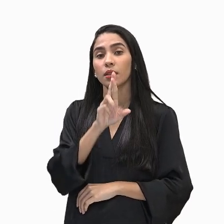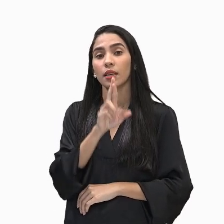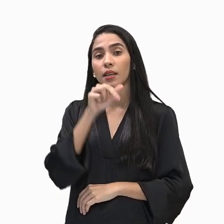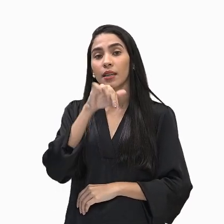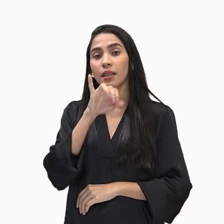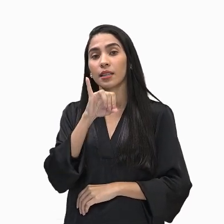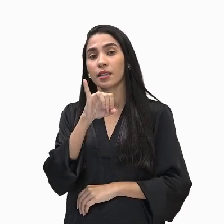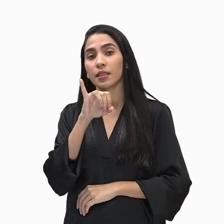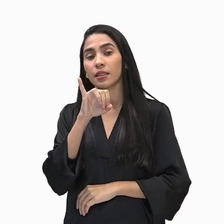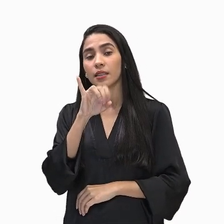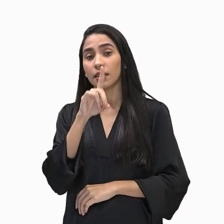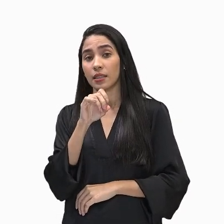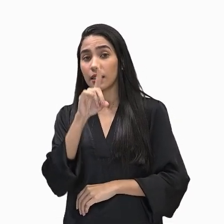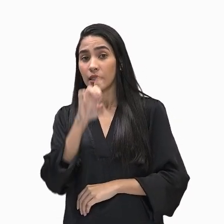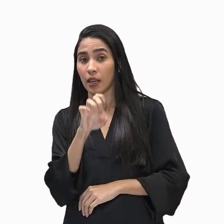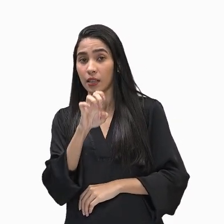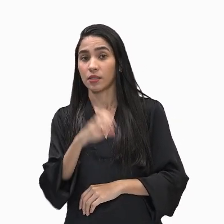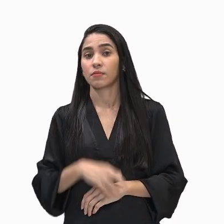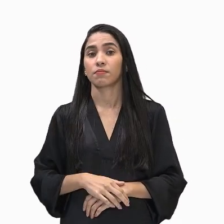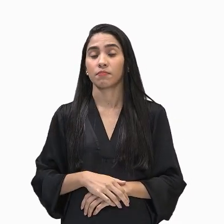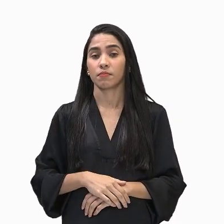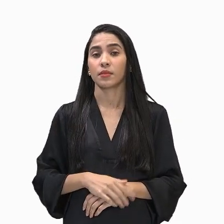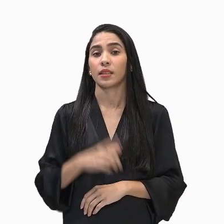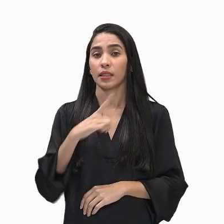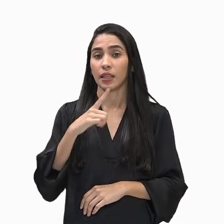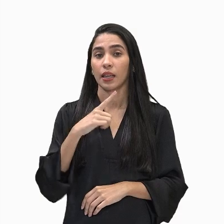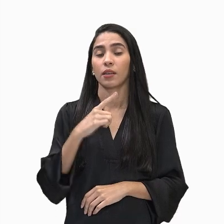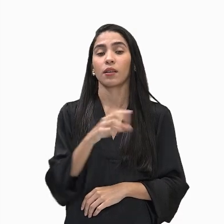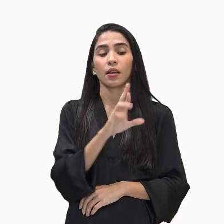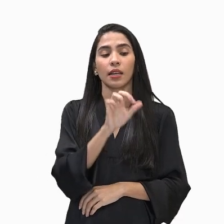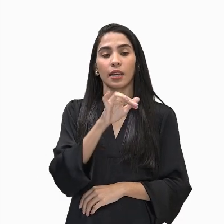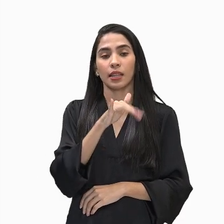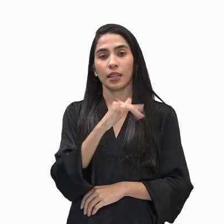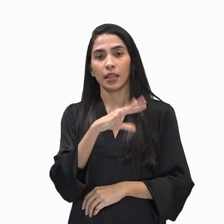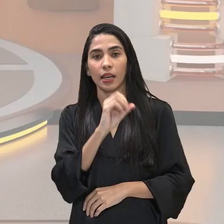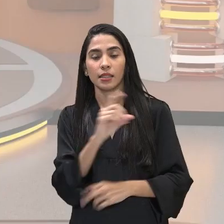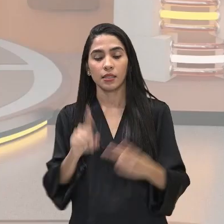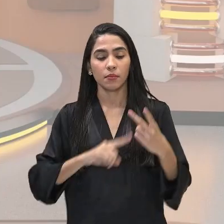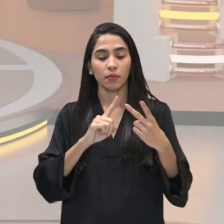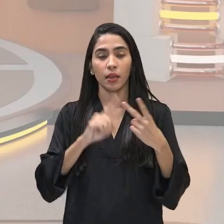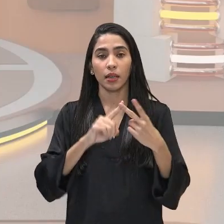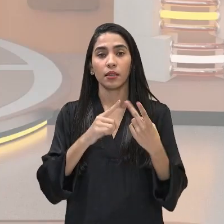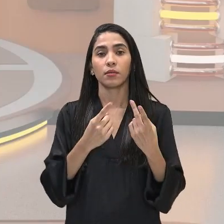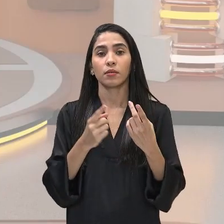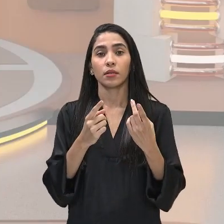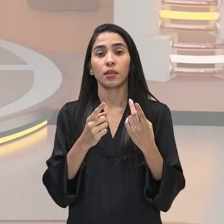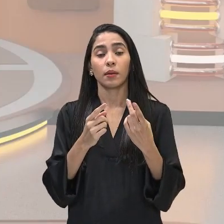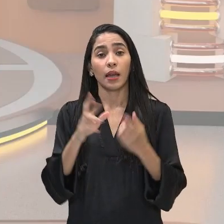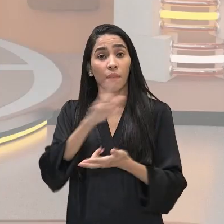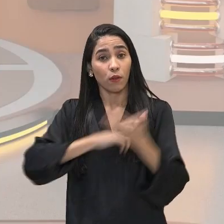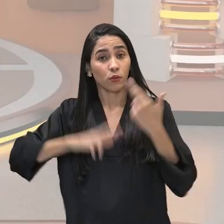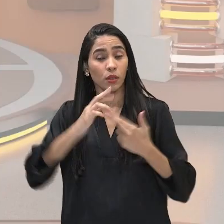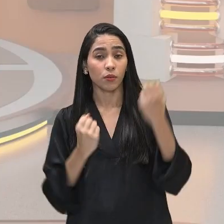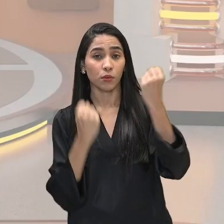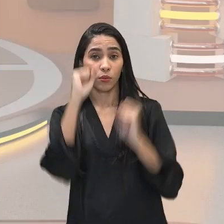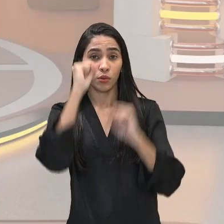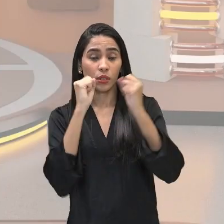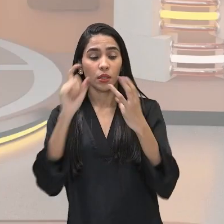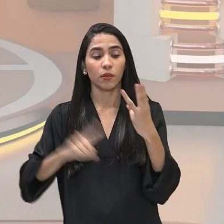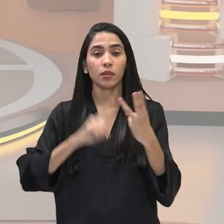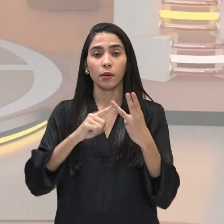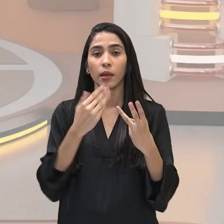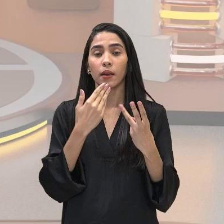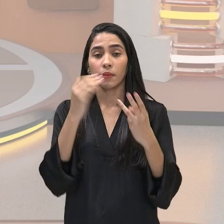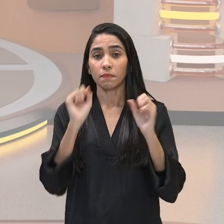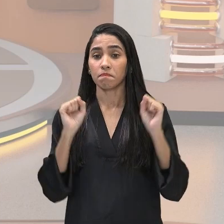bom? Renascimento, nós estamos falando da Revolução Industrial, nós estamos falando da Reforma